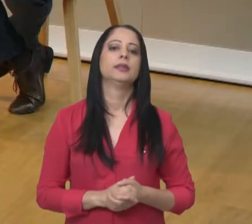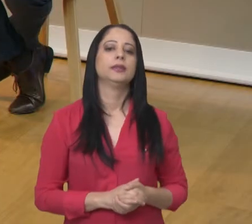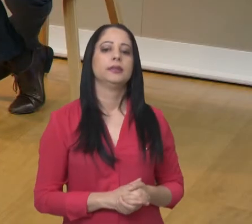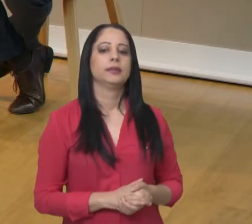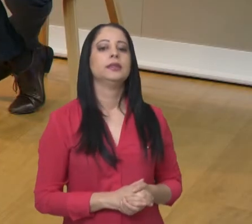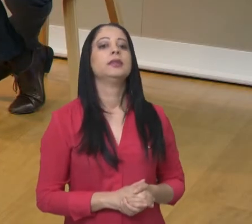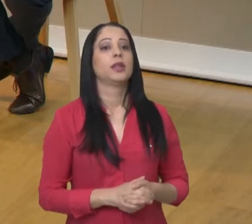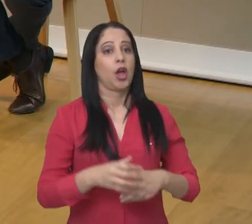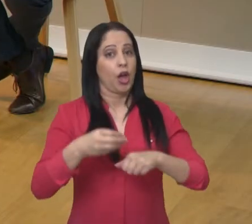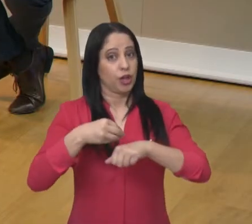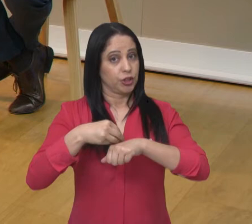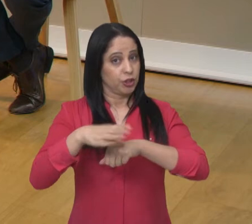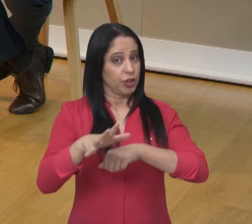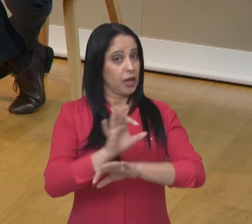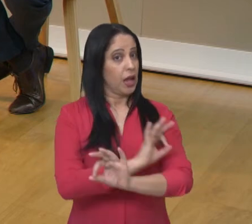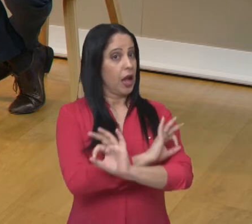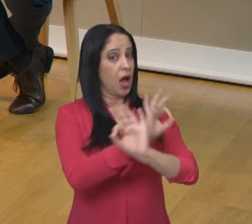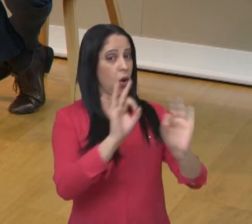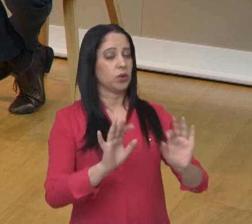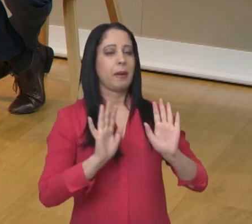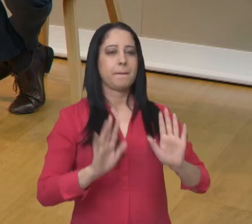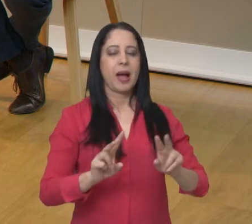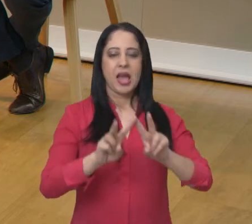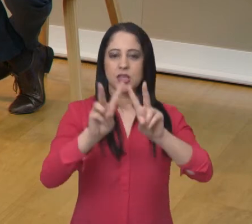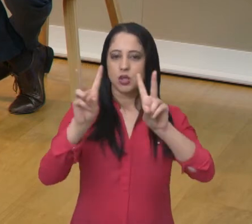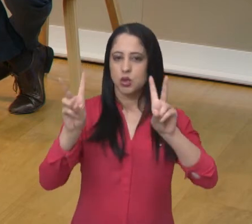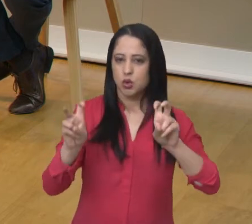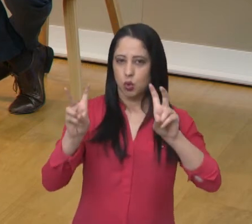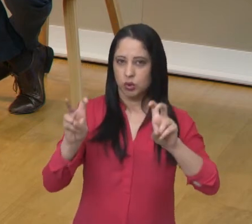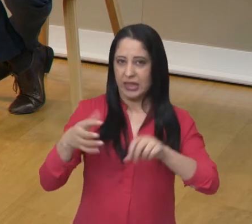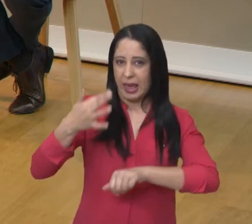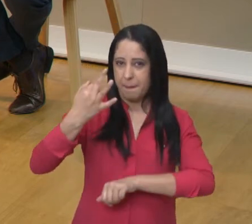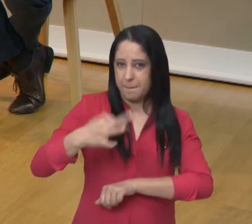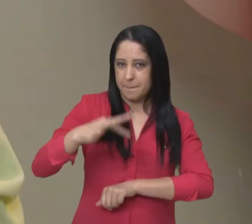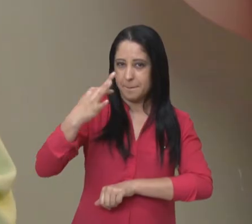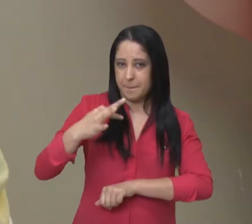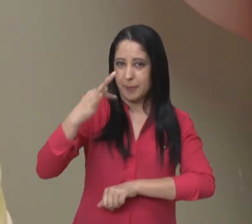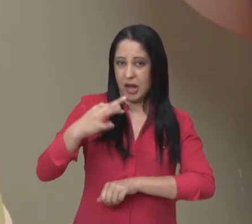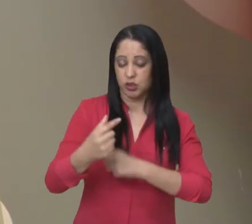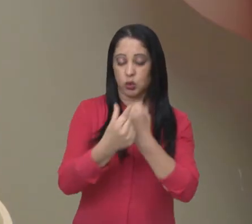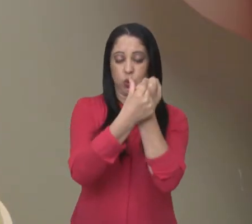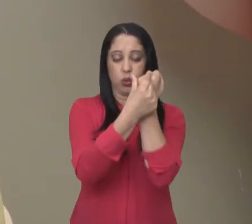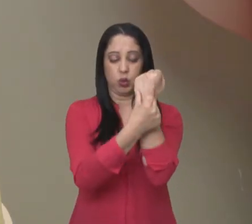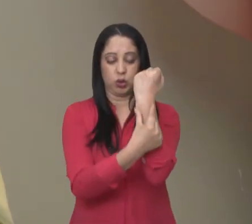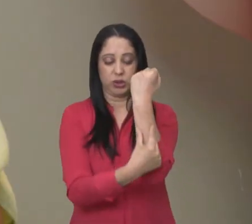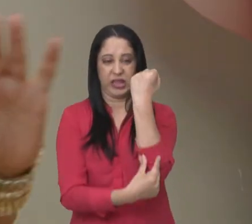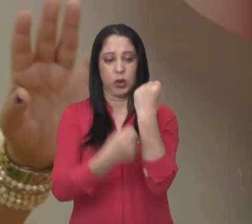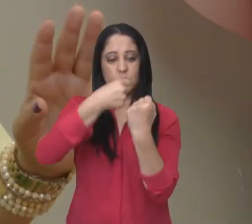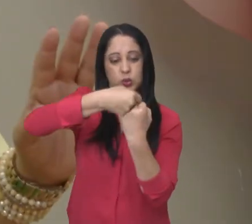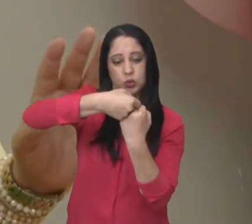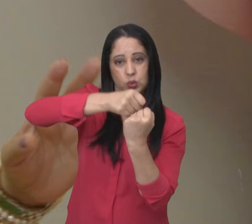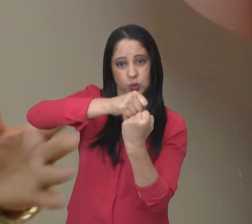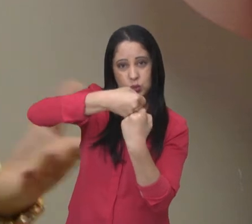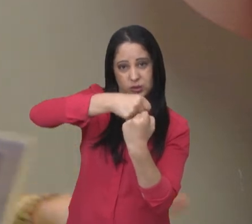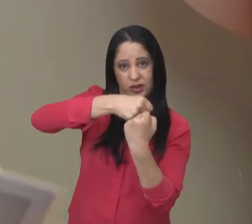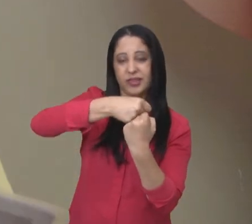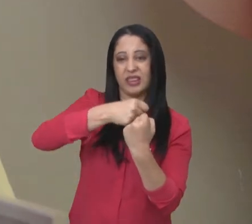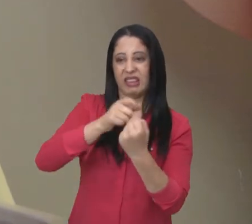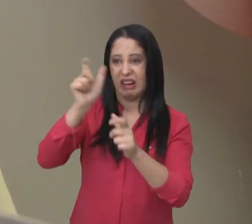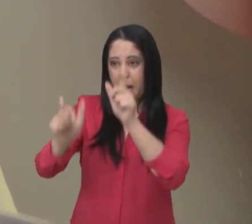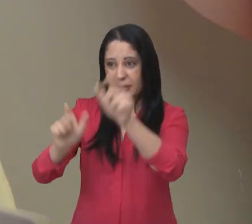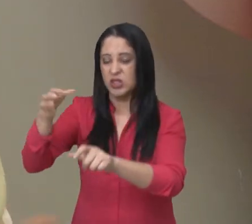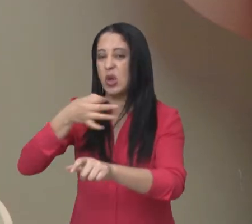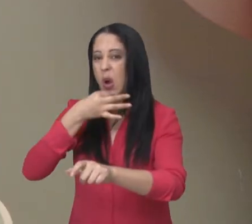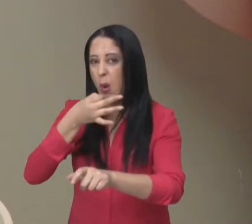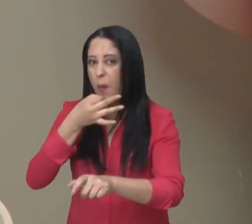na coluna. Bom, as dicas estão ótimas e quando o assunto é dor na coluna vertebral, todo mundo tem uma opinião ou um